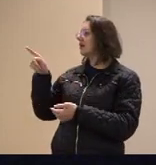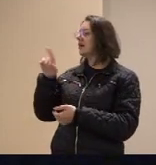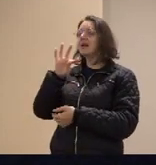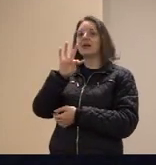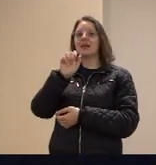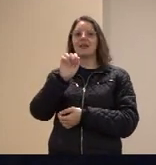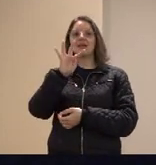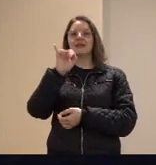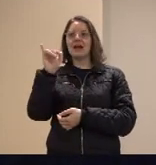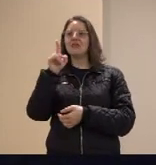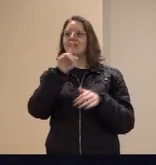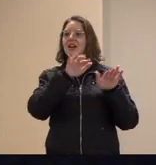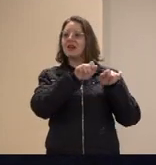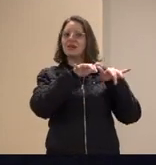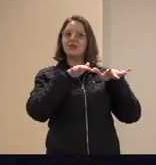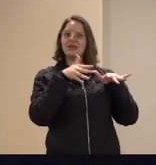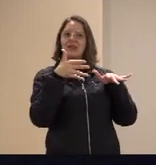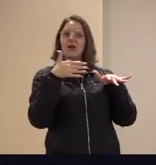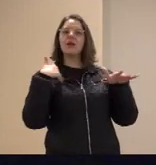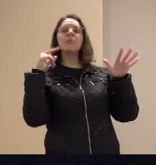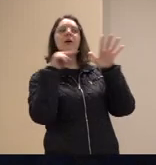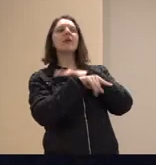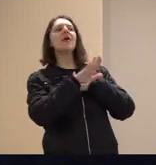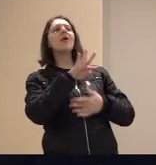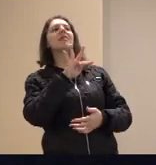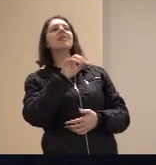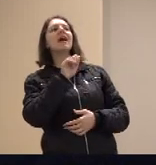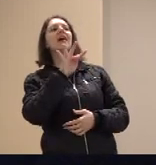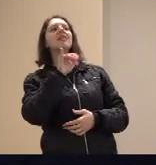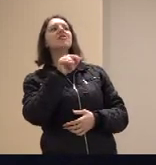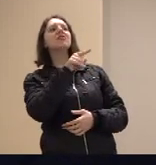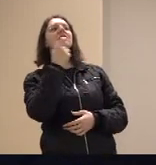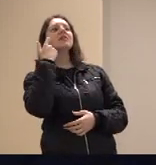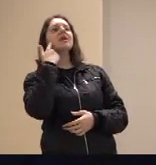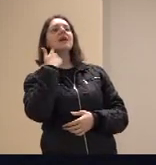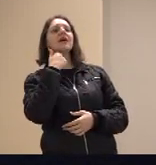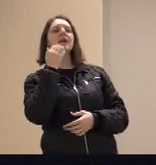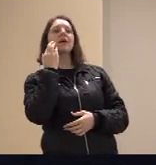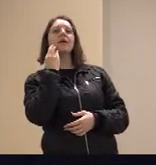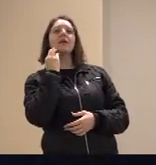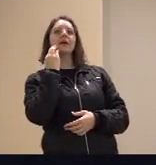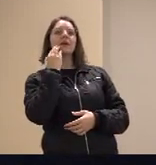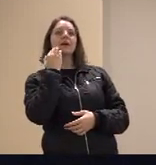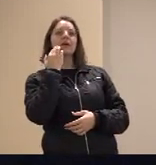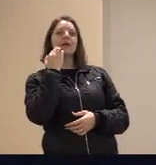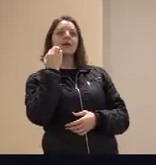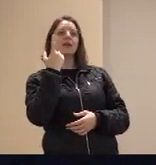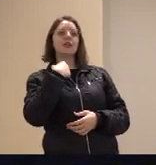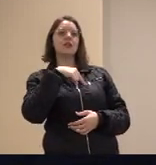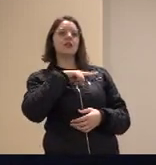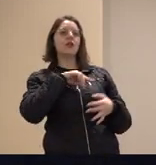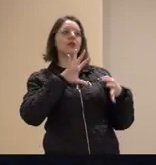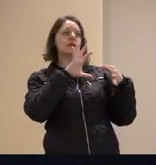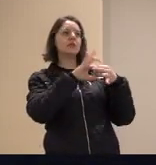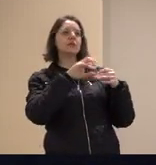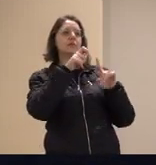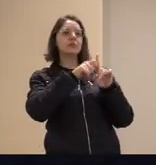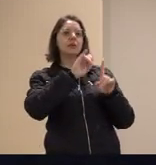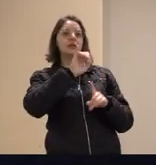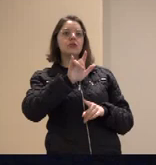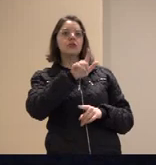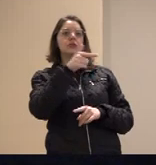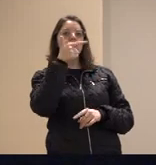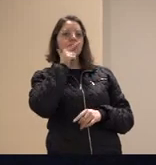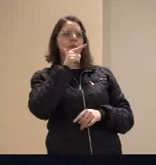lá em Olhães agora, e eu perguntei para ela quanto é que nós pagamos o SEAC. O SEAC é o nosso consórcio, lá na região de Braço Norte, Olhães, nós somos lá em